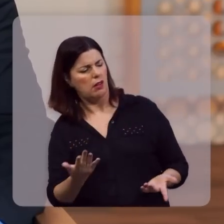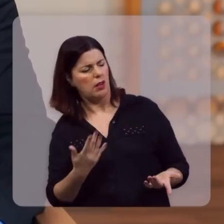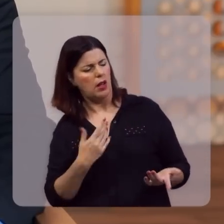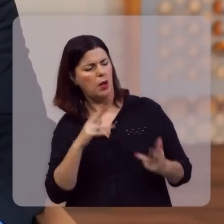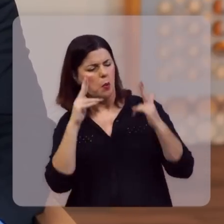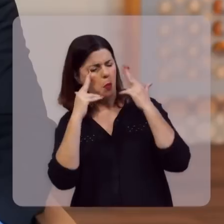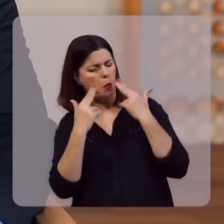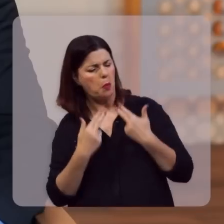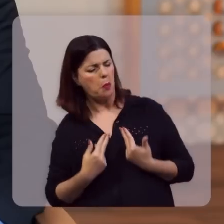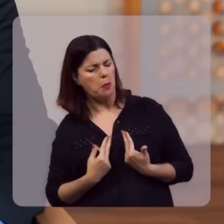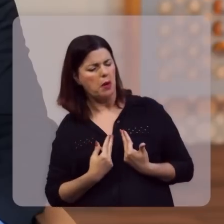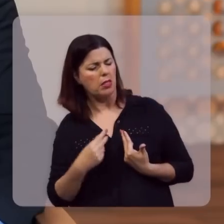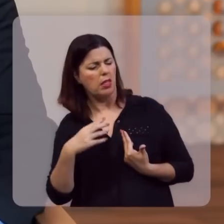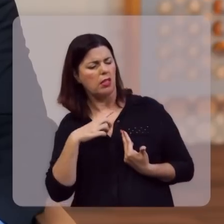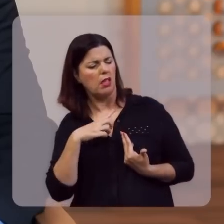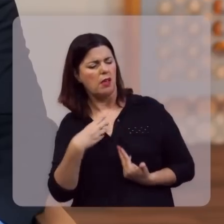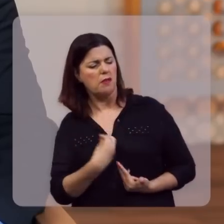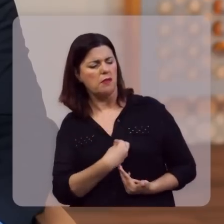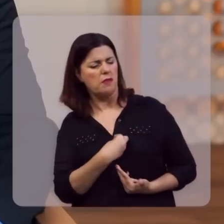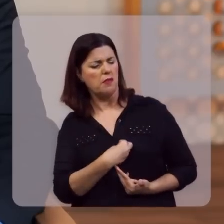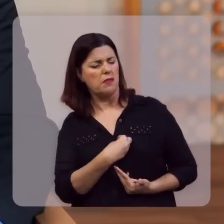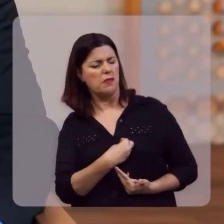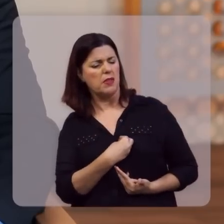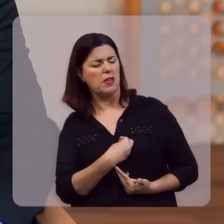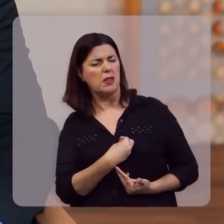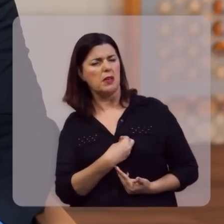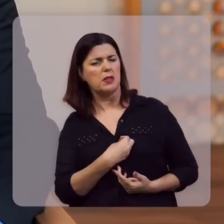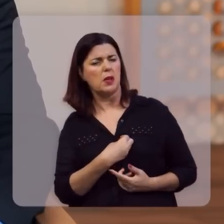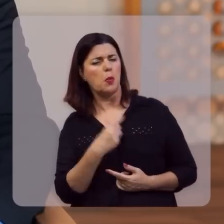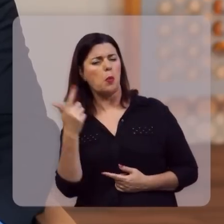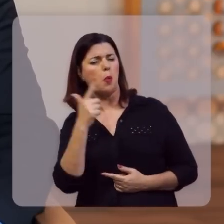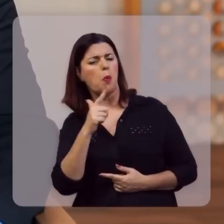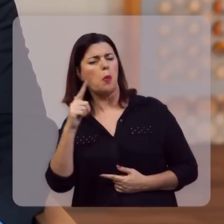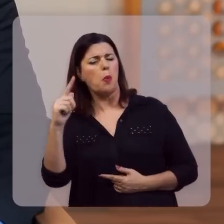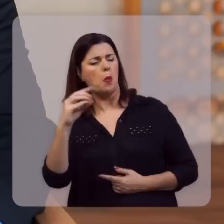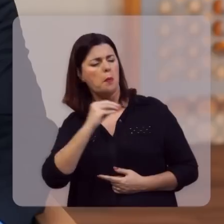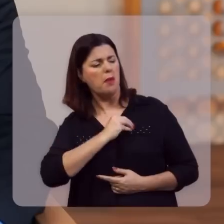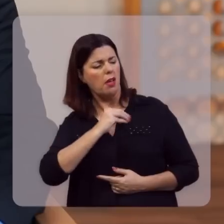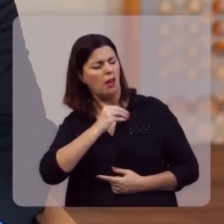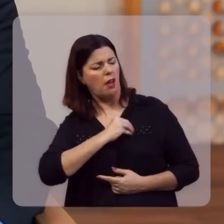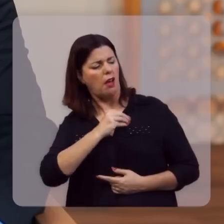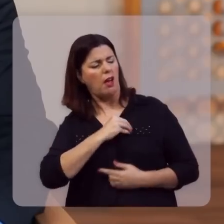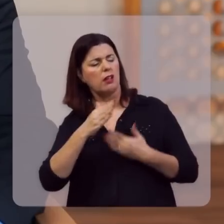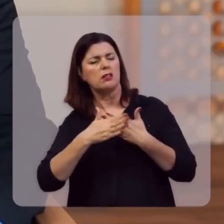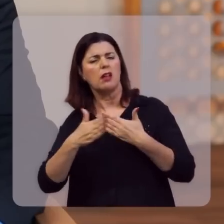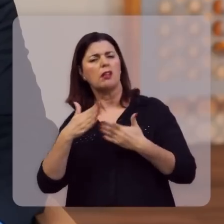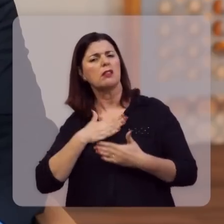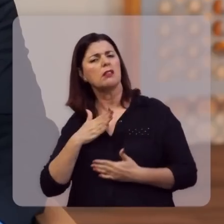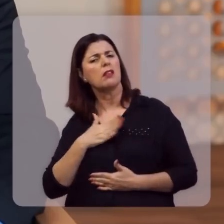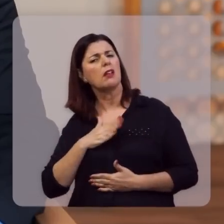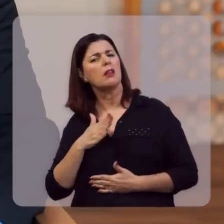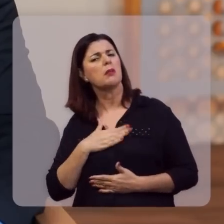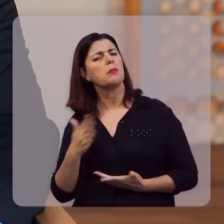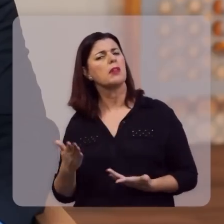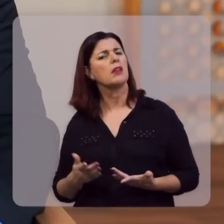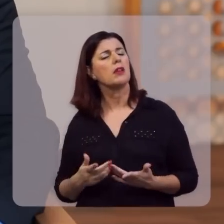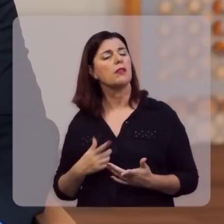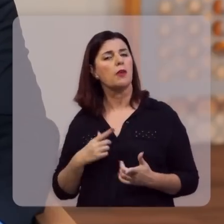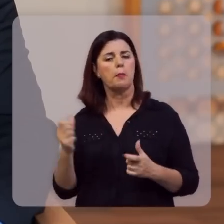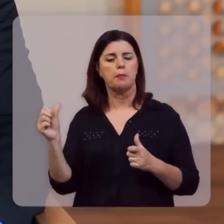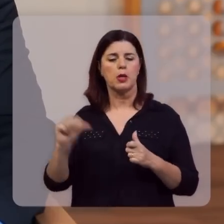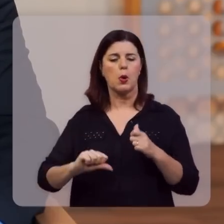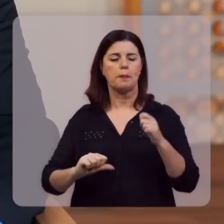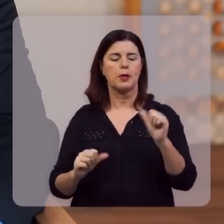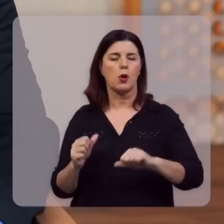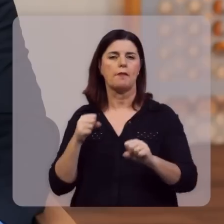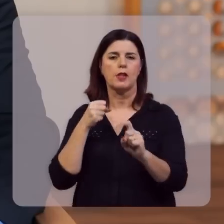o ser humano tem um ímpeto e uma tendência continuamente pecaminosa diante de mim. Ou seja, a coisa foi